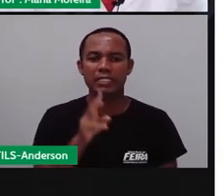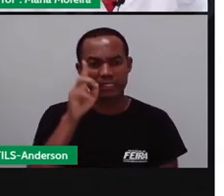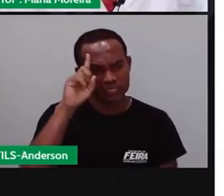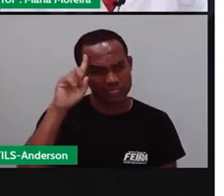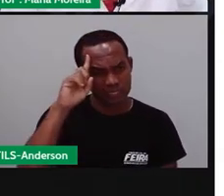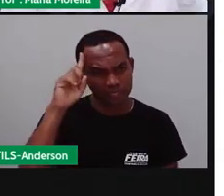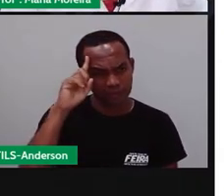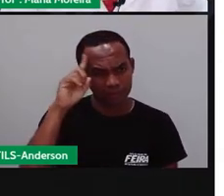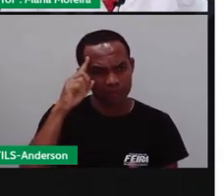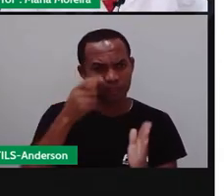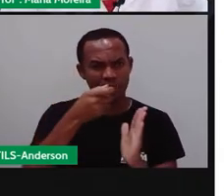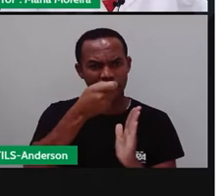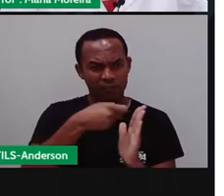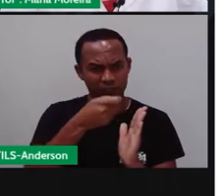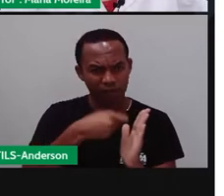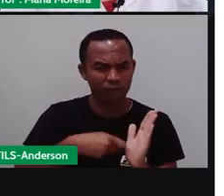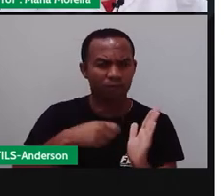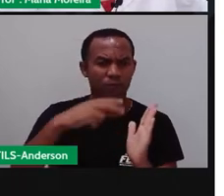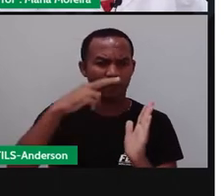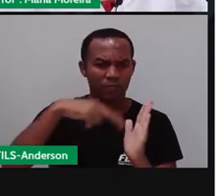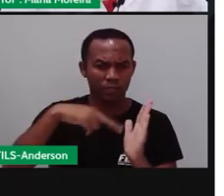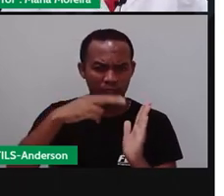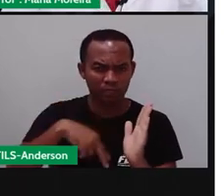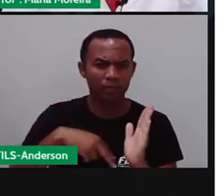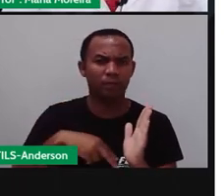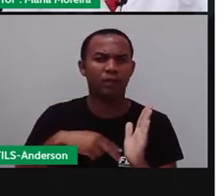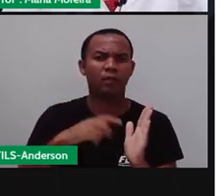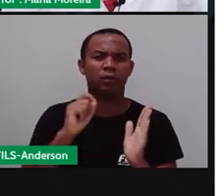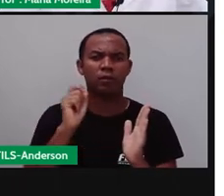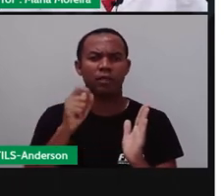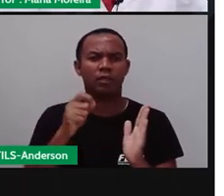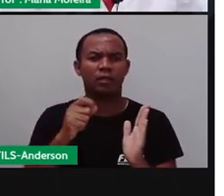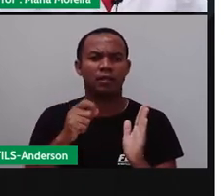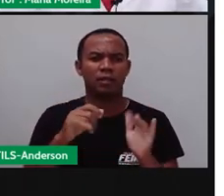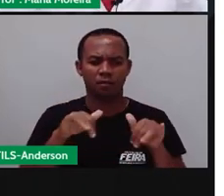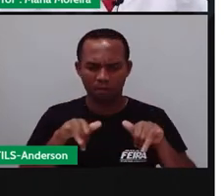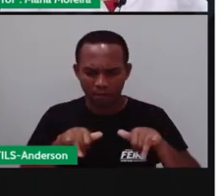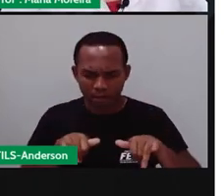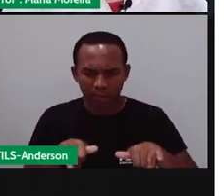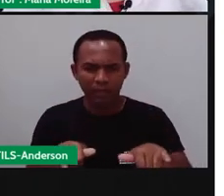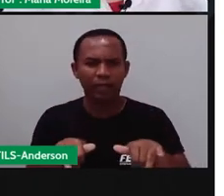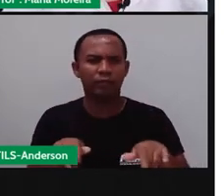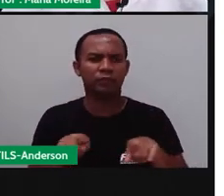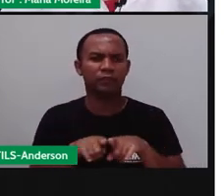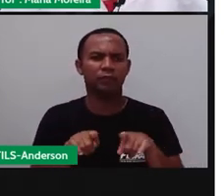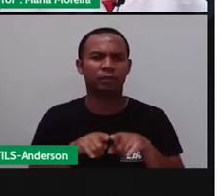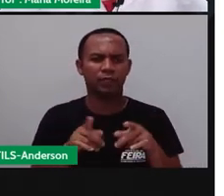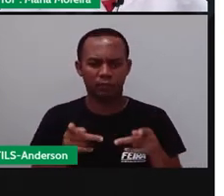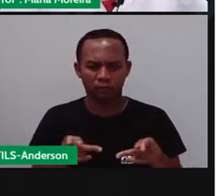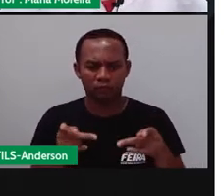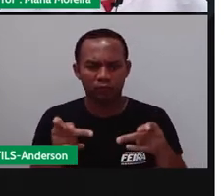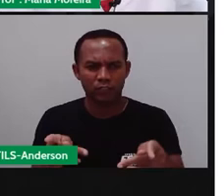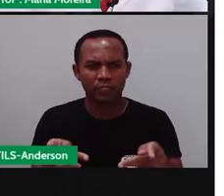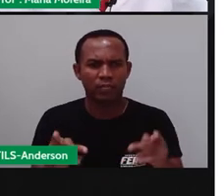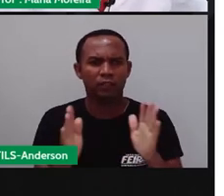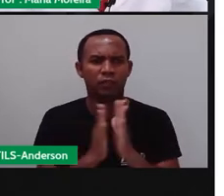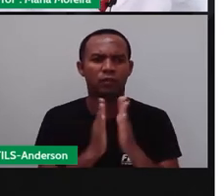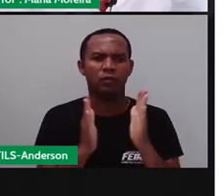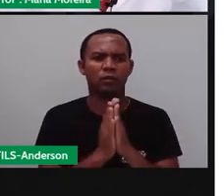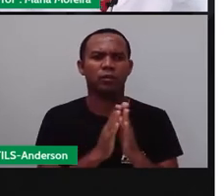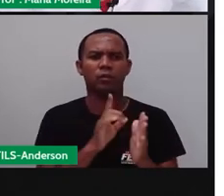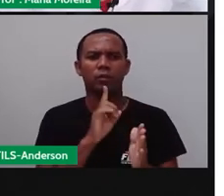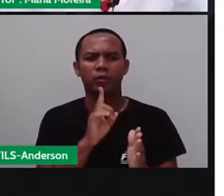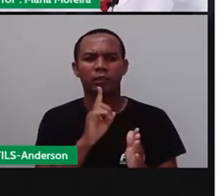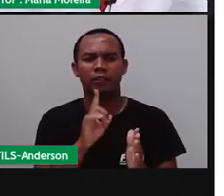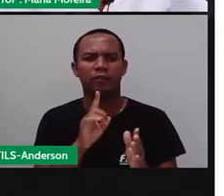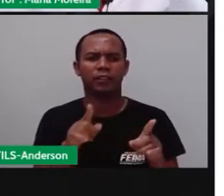Diariamente, né, escrevemos e lemos listas de compras, de mercado, de convidados para um aniversário ou de atividades